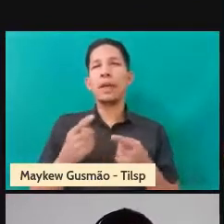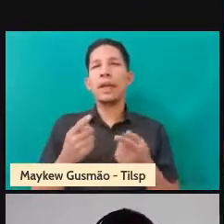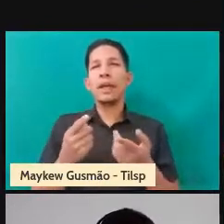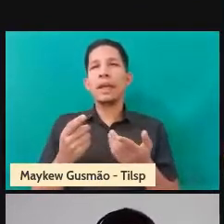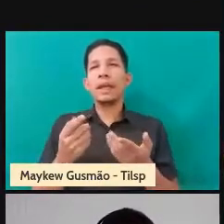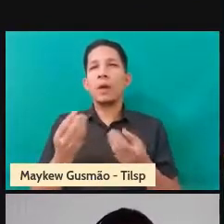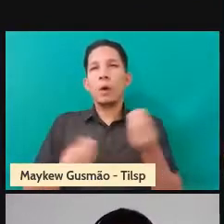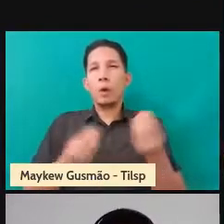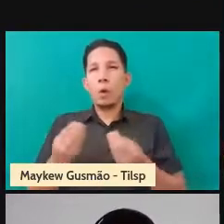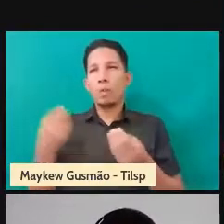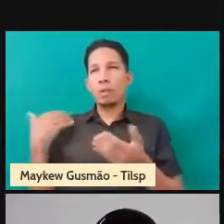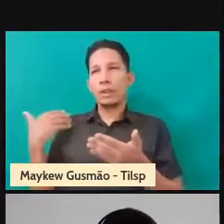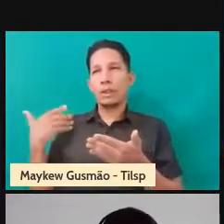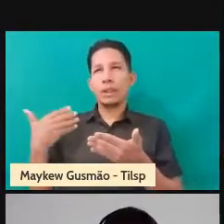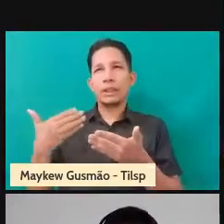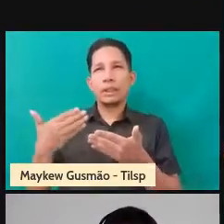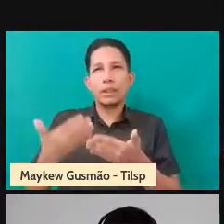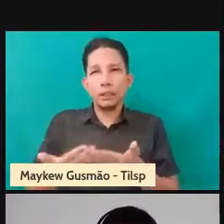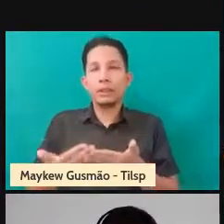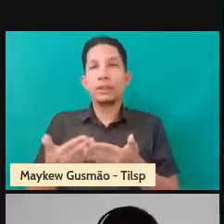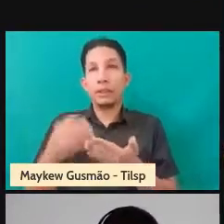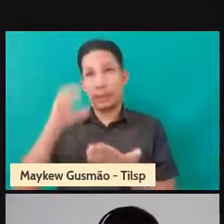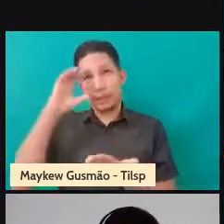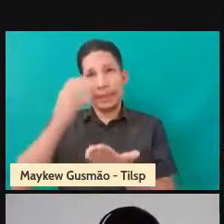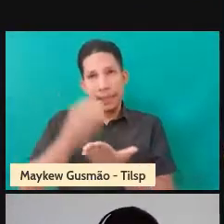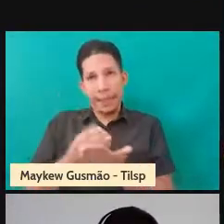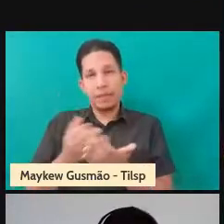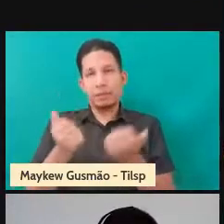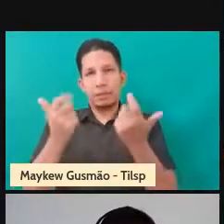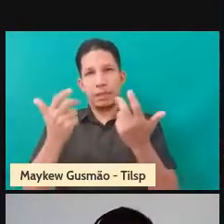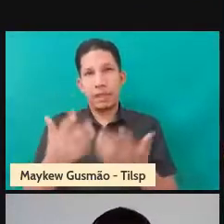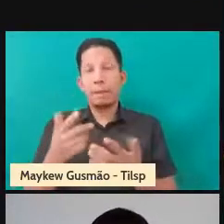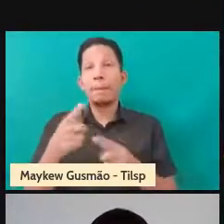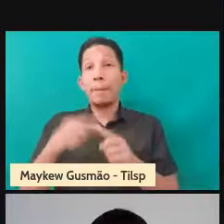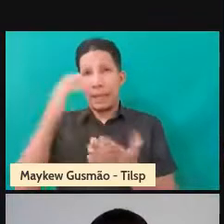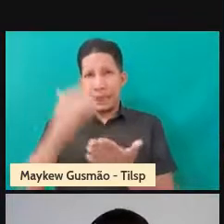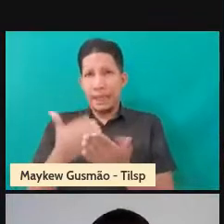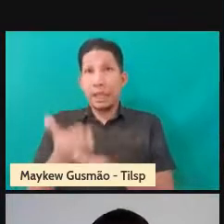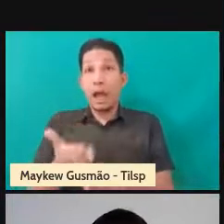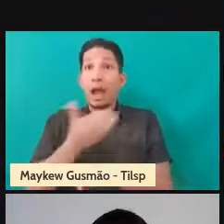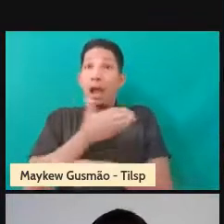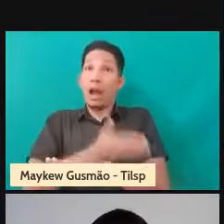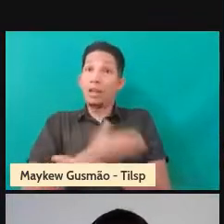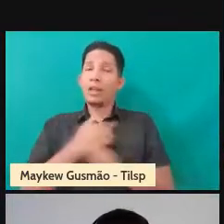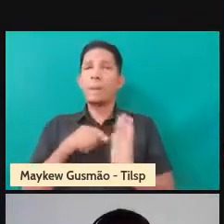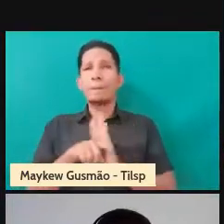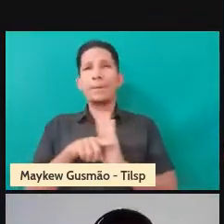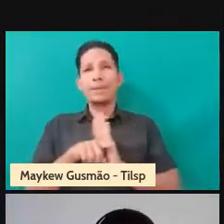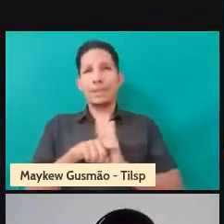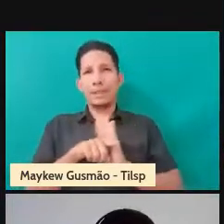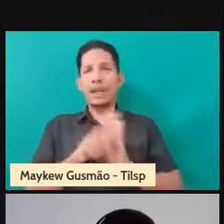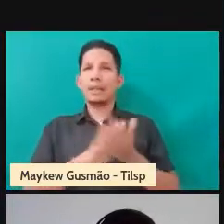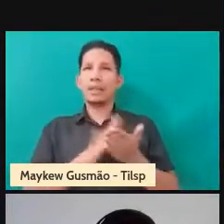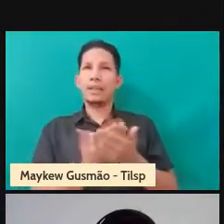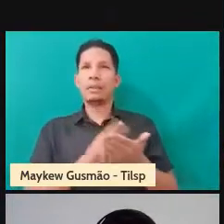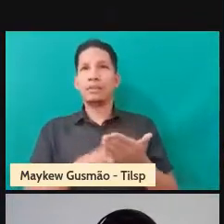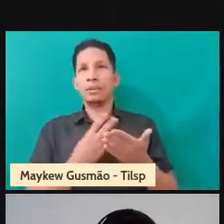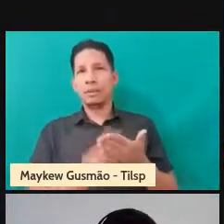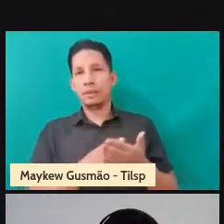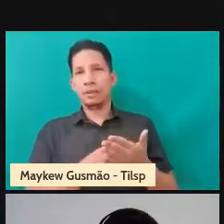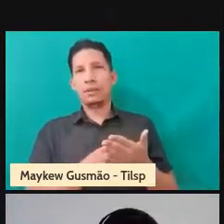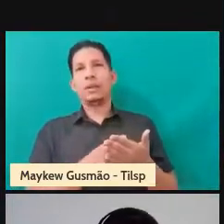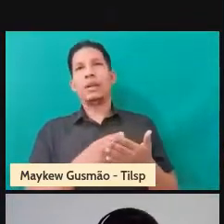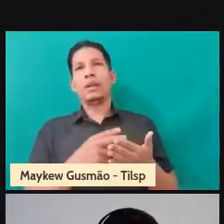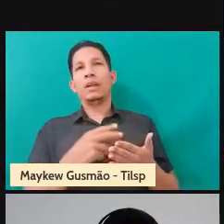mapeamento que eu fiz na tese, mas antes da tese também eu fiz uma pesquisa sobre a atuação dos intérpretes em